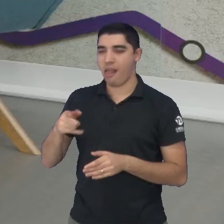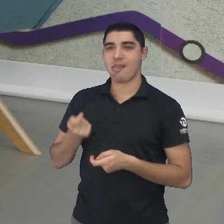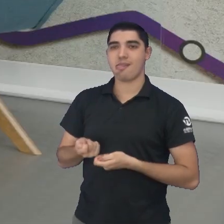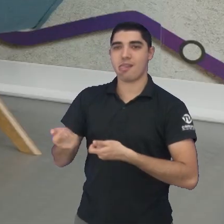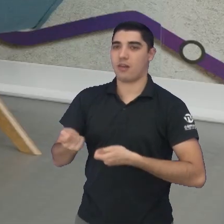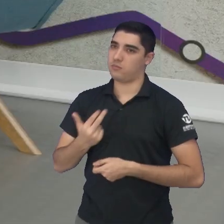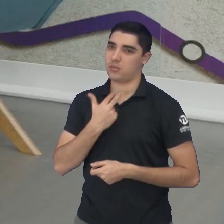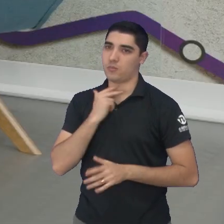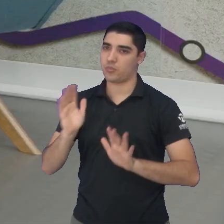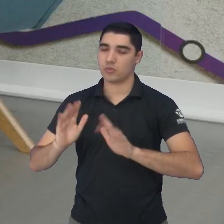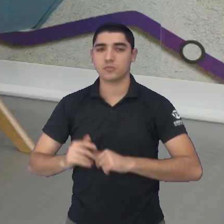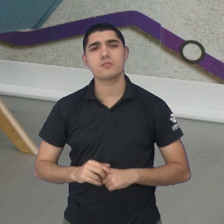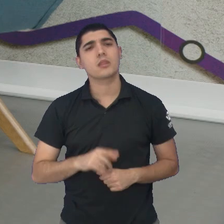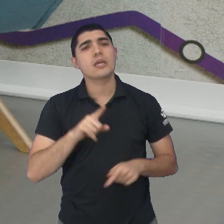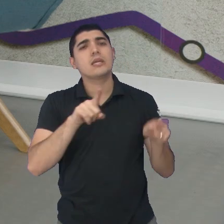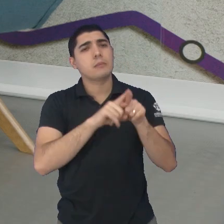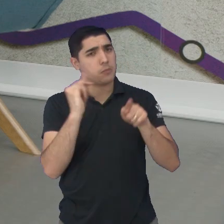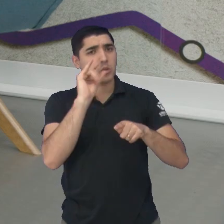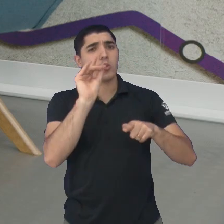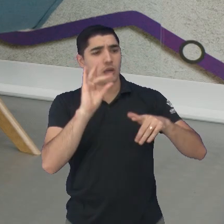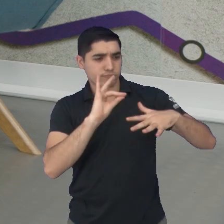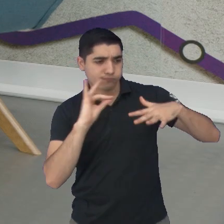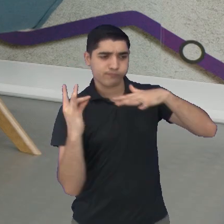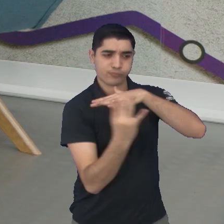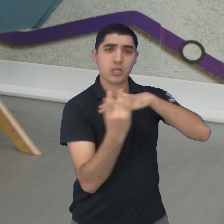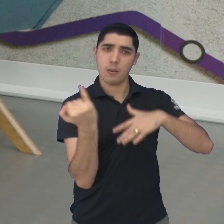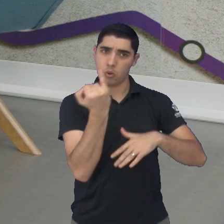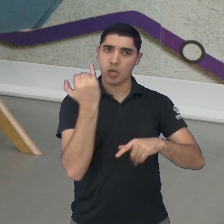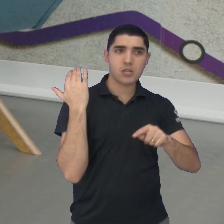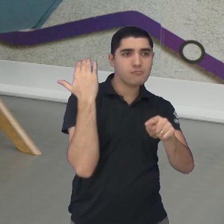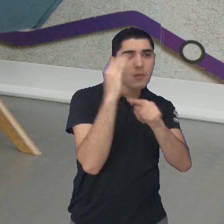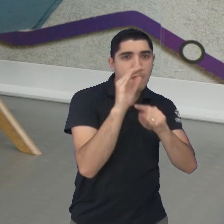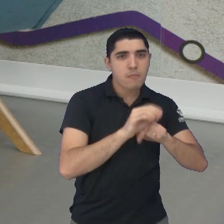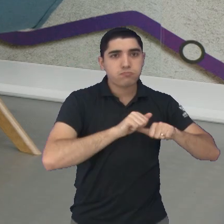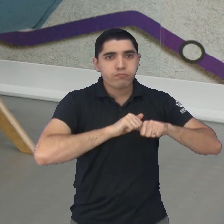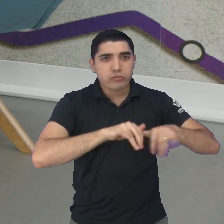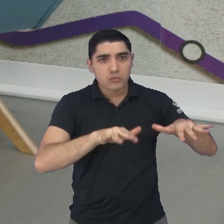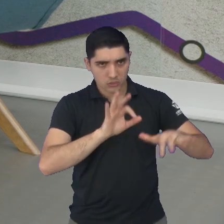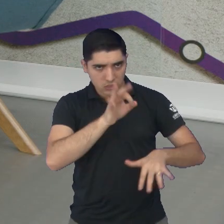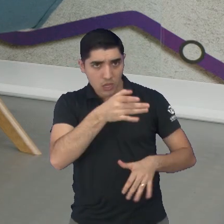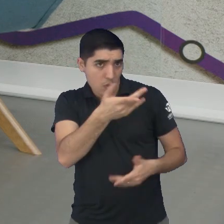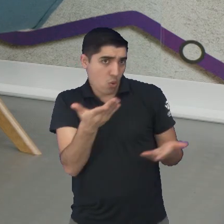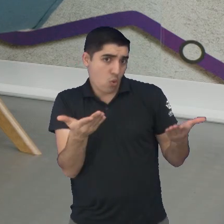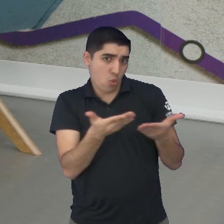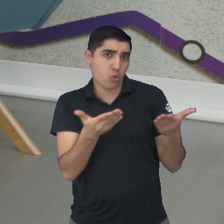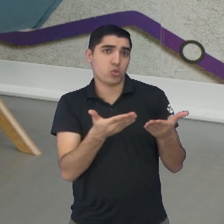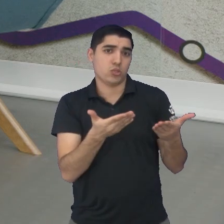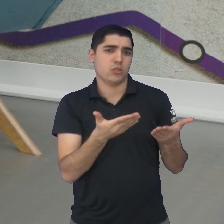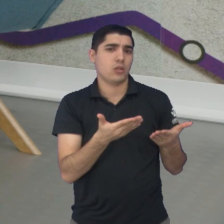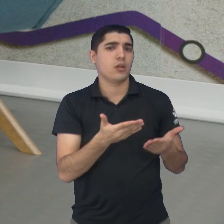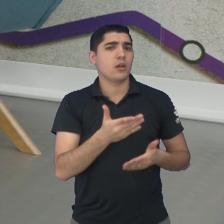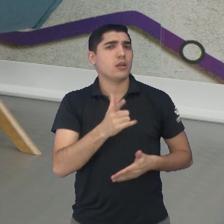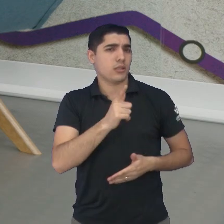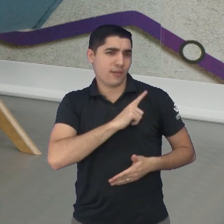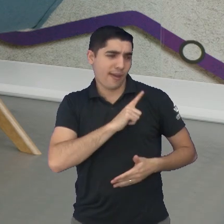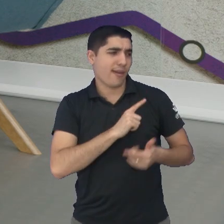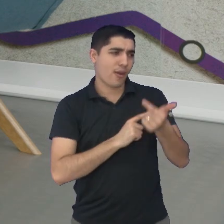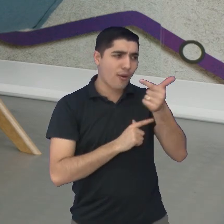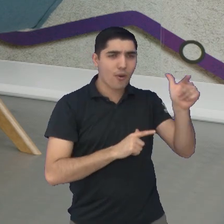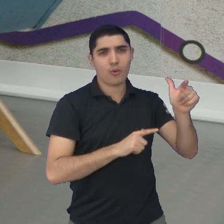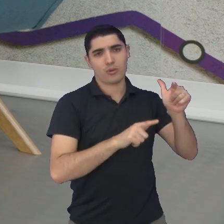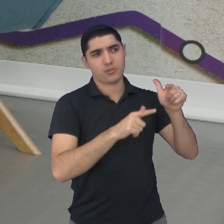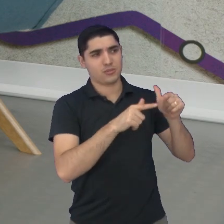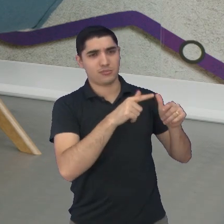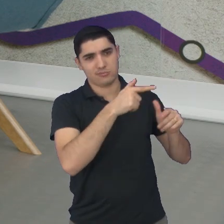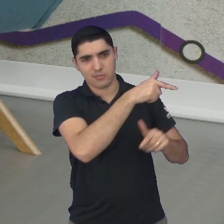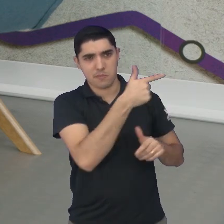redes sociais, né, é um diferencial também, ainda continua sendo, né, para você se diferenciar de tantos ainda tem concorrentes, né, assim, mas